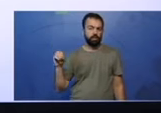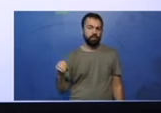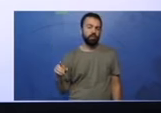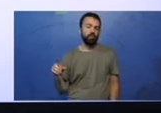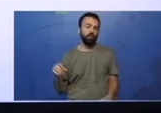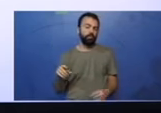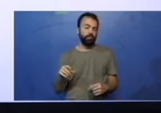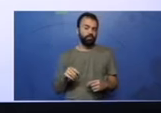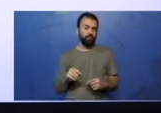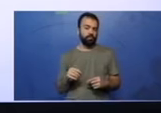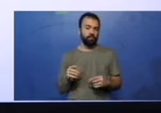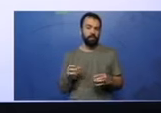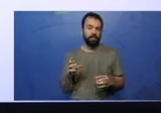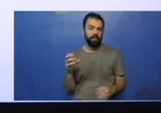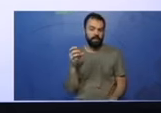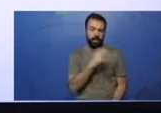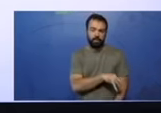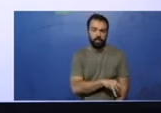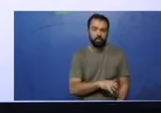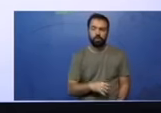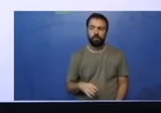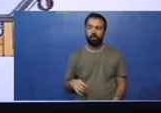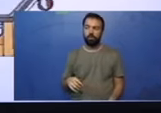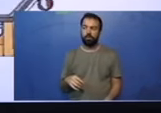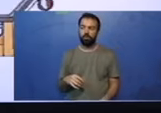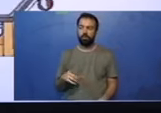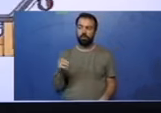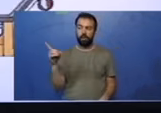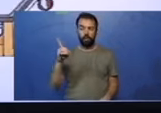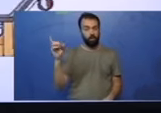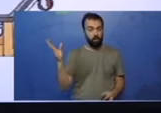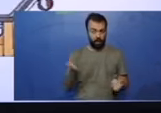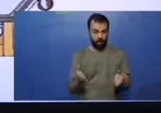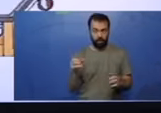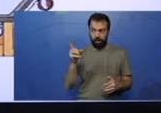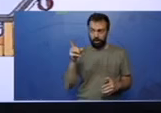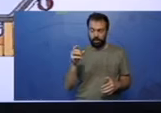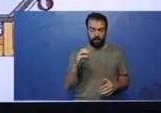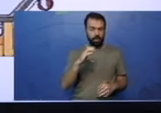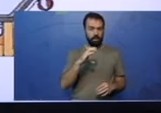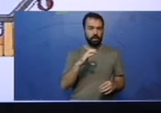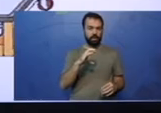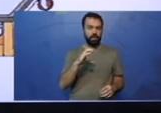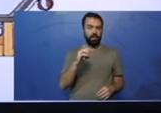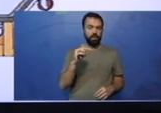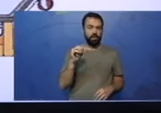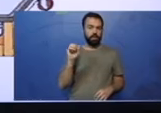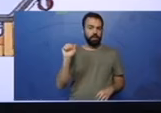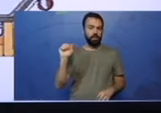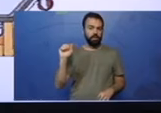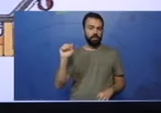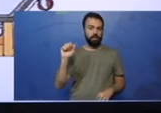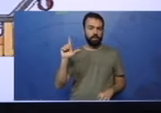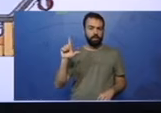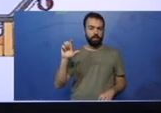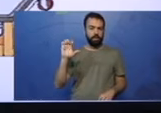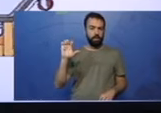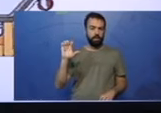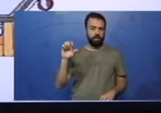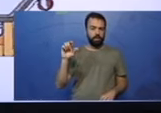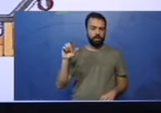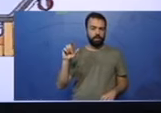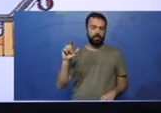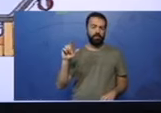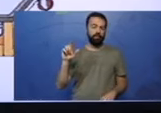que é uma passagem instantânea do estado líquido para o gasoso. Um exemplo é quando a gente joga a água numa chapa